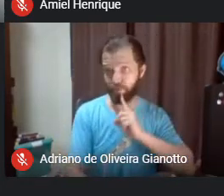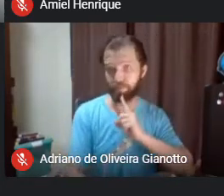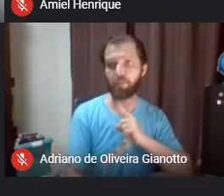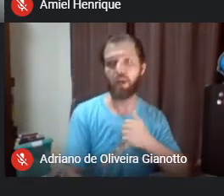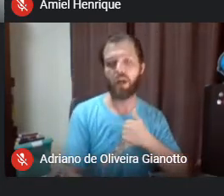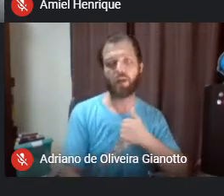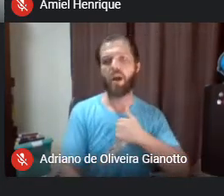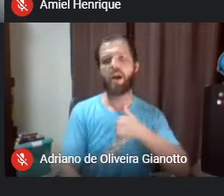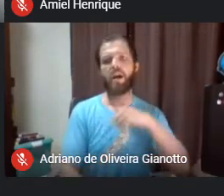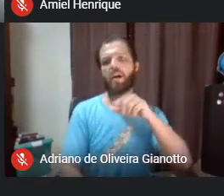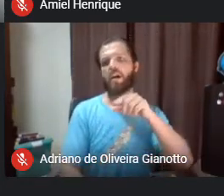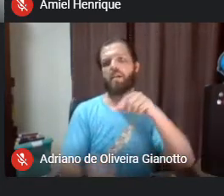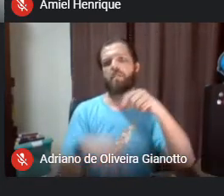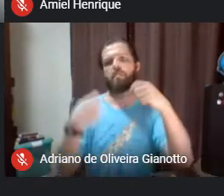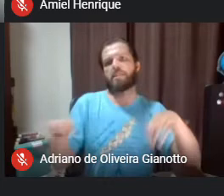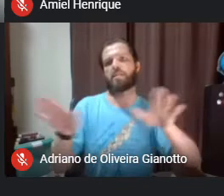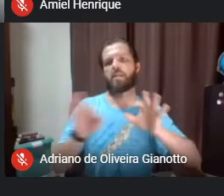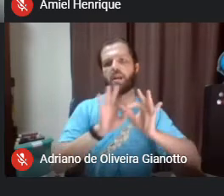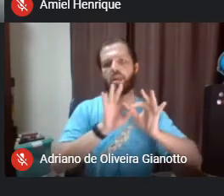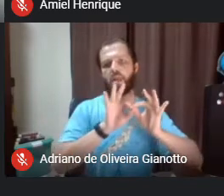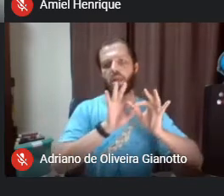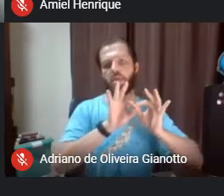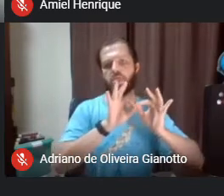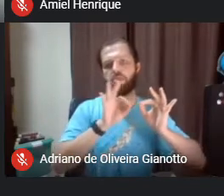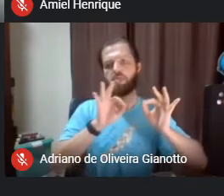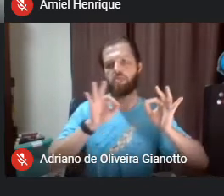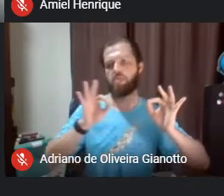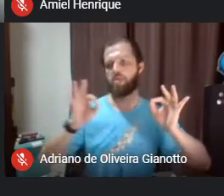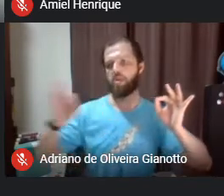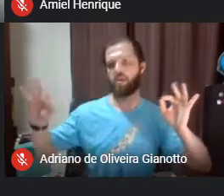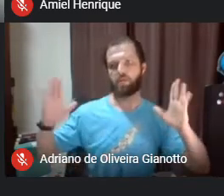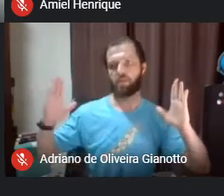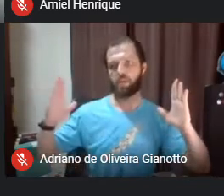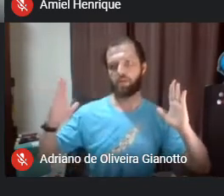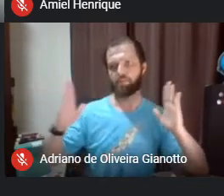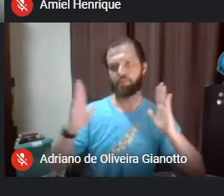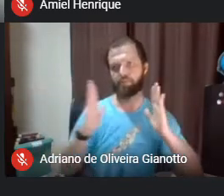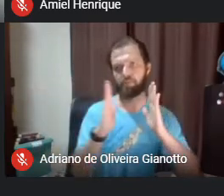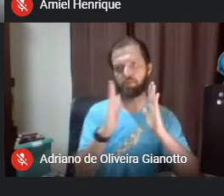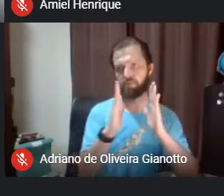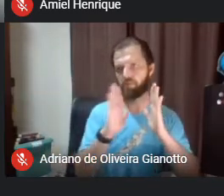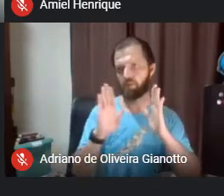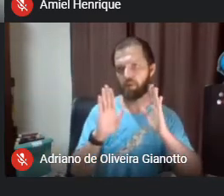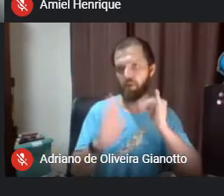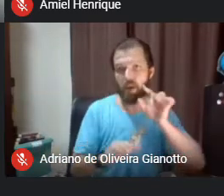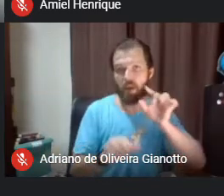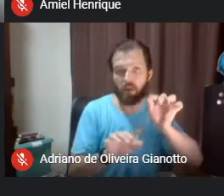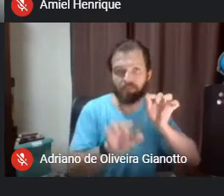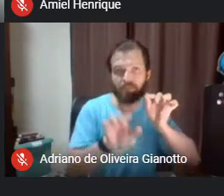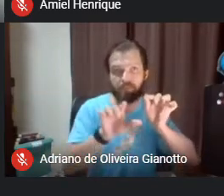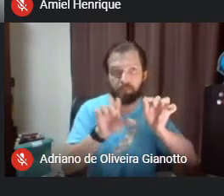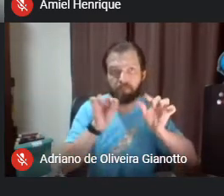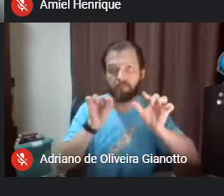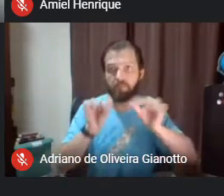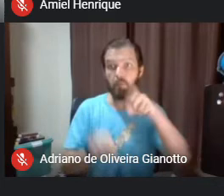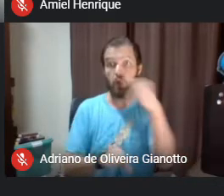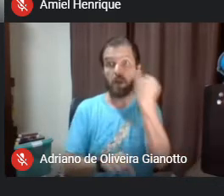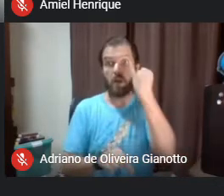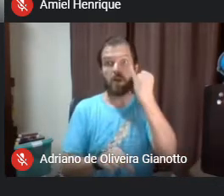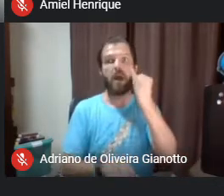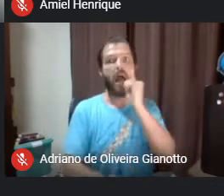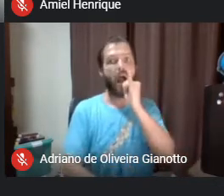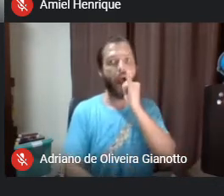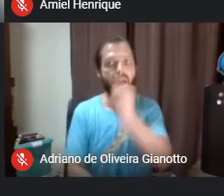O tema hoje, é educação de surdos. Não vou me delongar muito, vou sintetizar um pouco